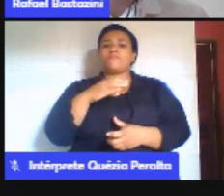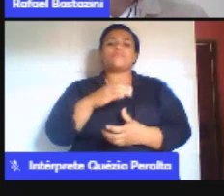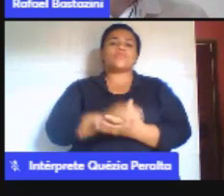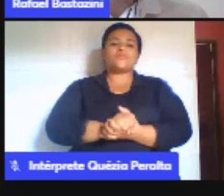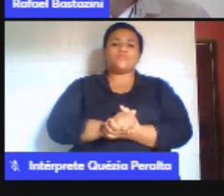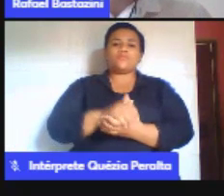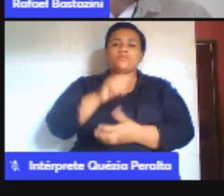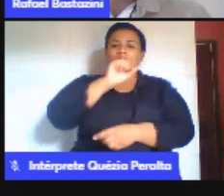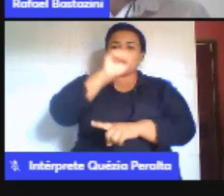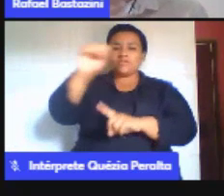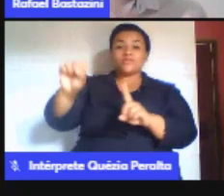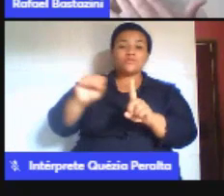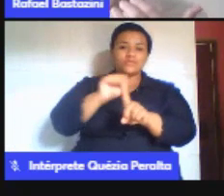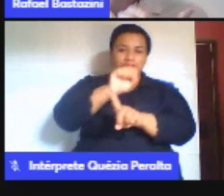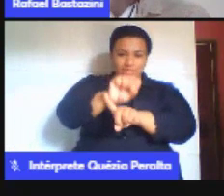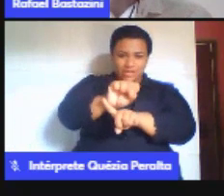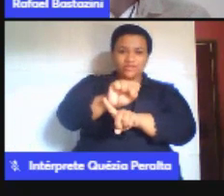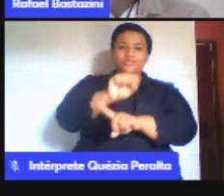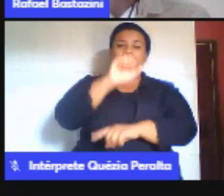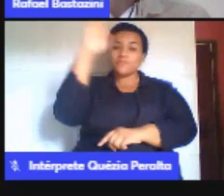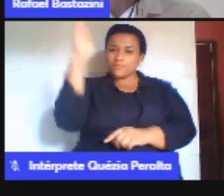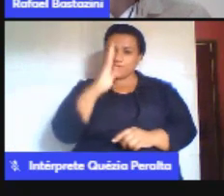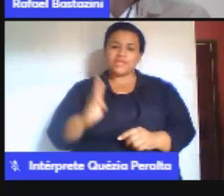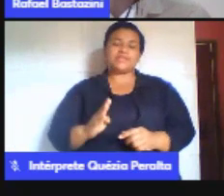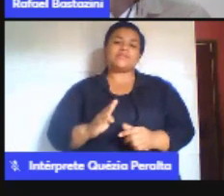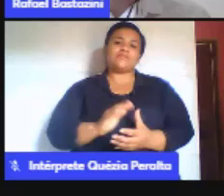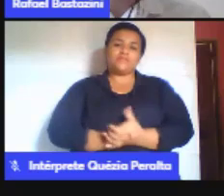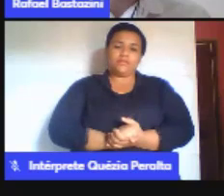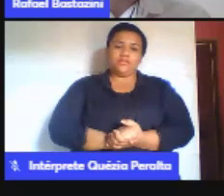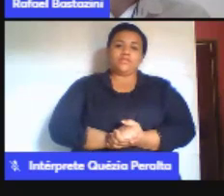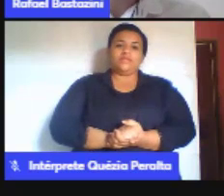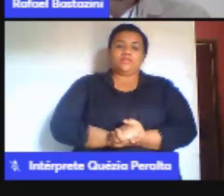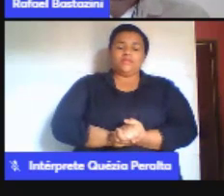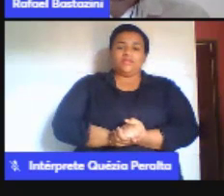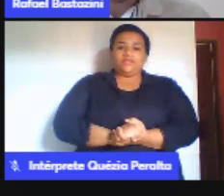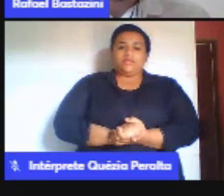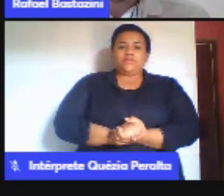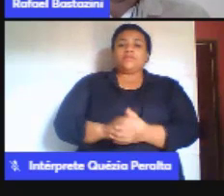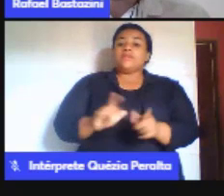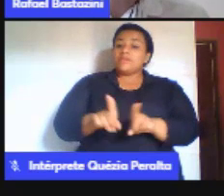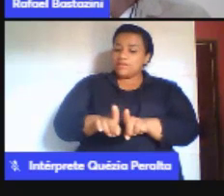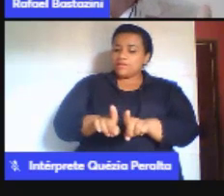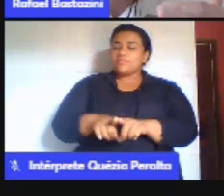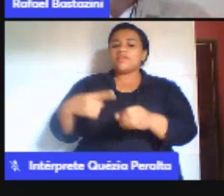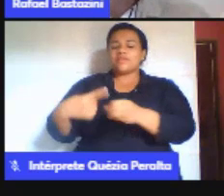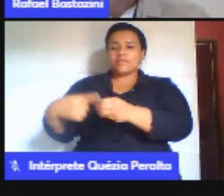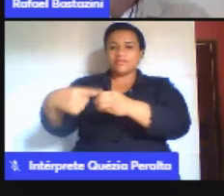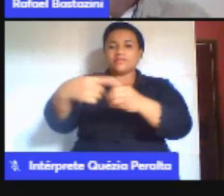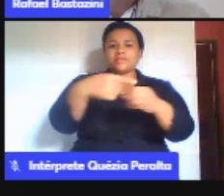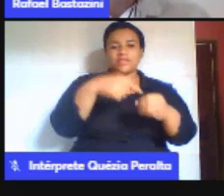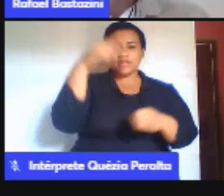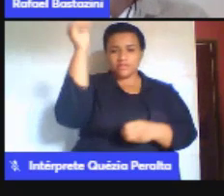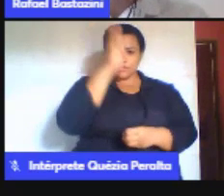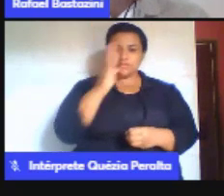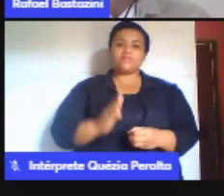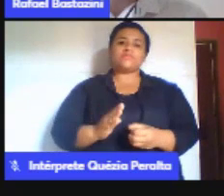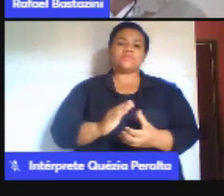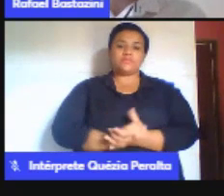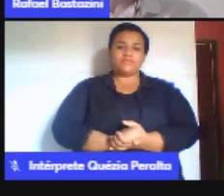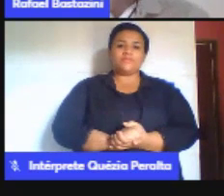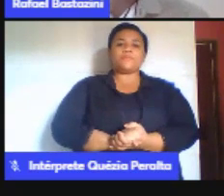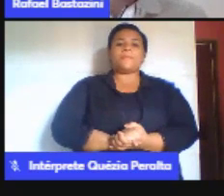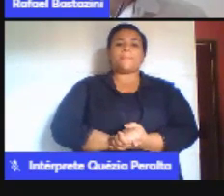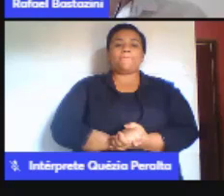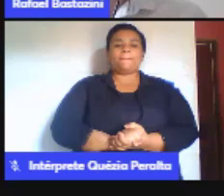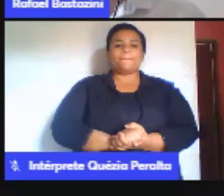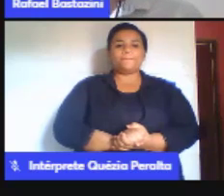sociedade brasileira como um todo e, consequentemente, também nas cidades brasileiras. Então, essas são as justificativas.